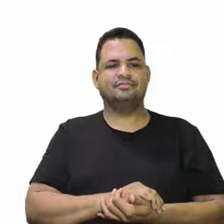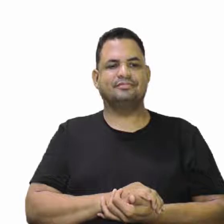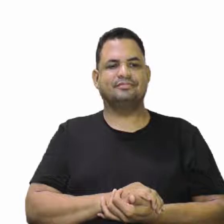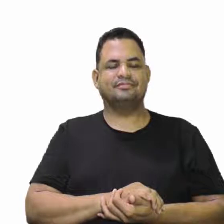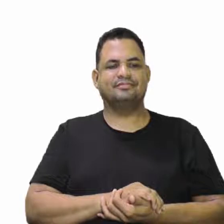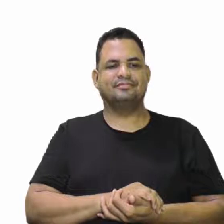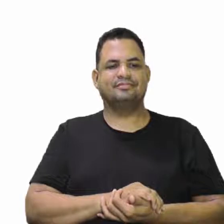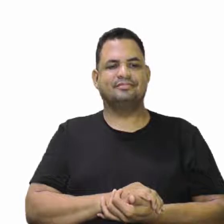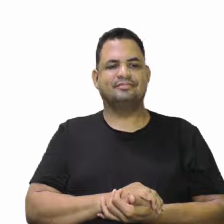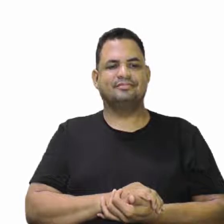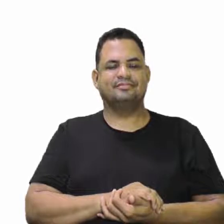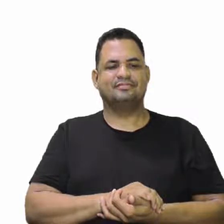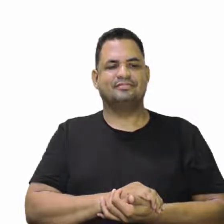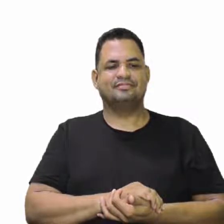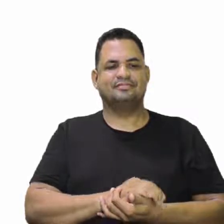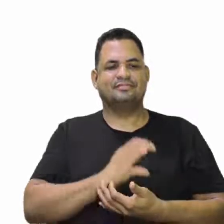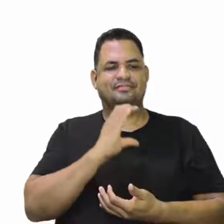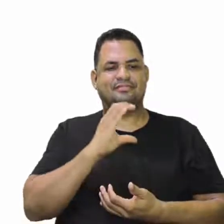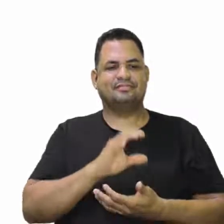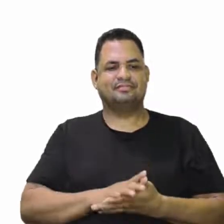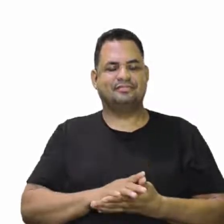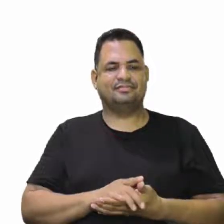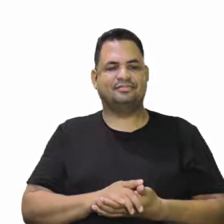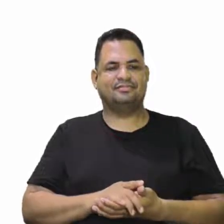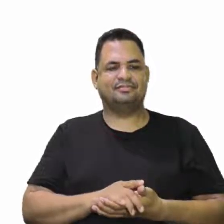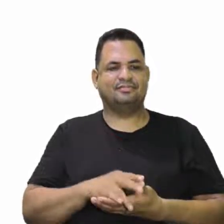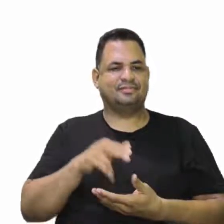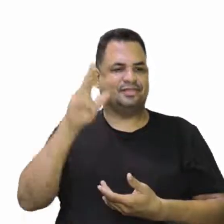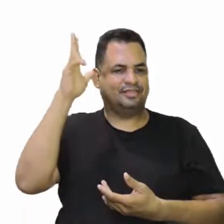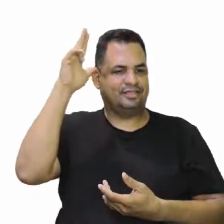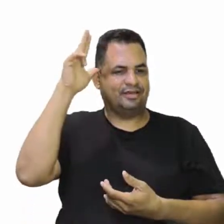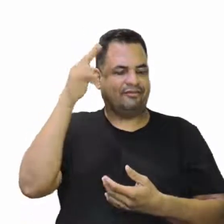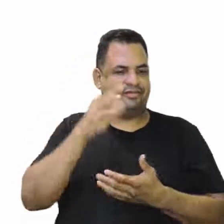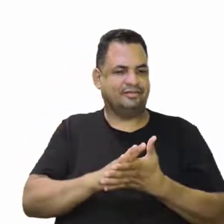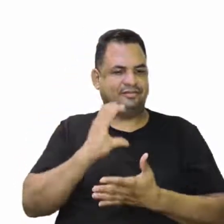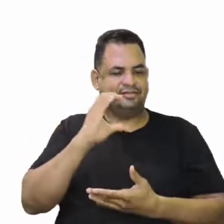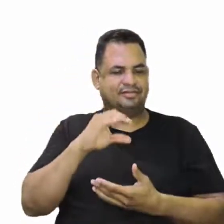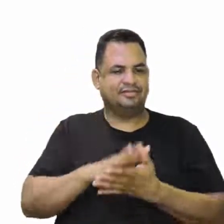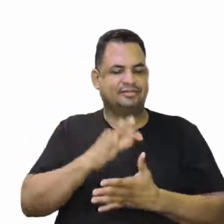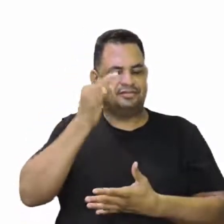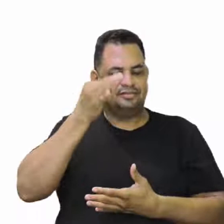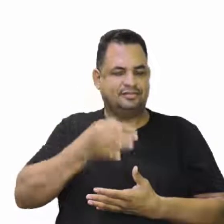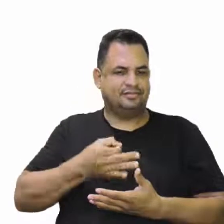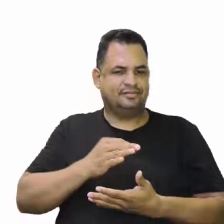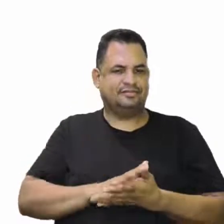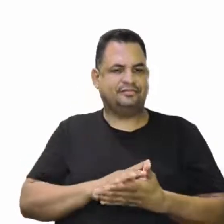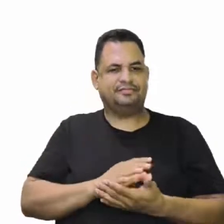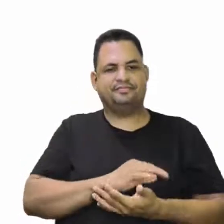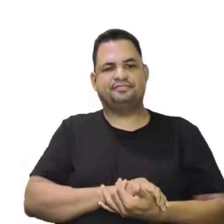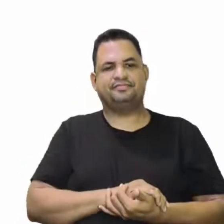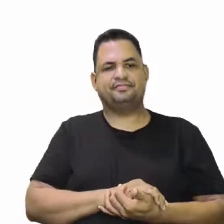de cavalo. De cavalo. Decote. C de certo. C de certo. Falso, verdadeiro,